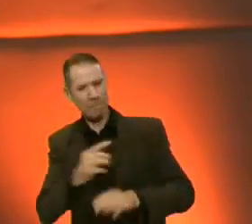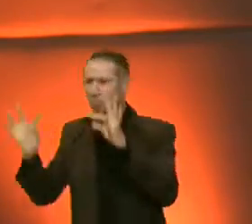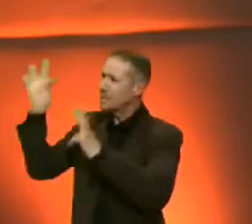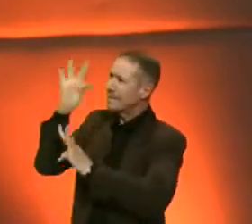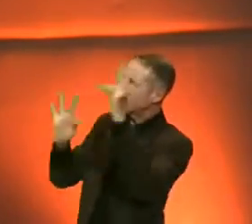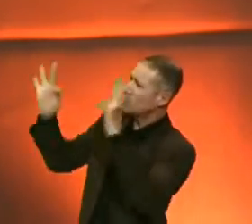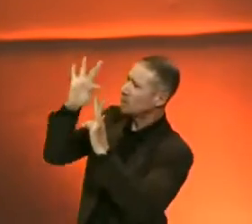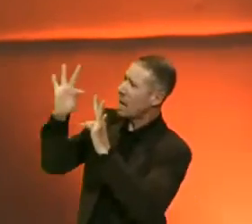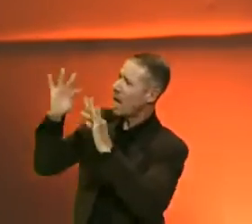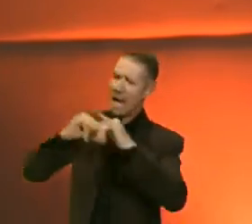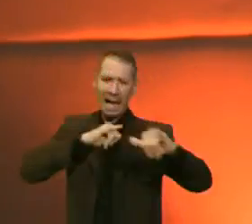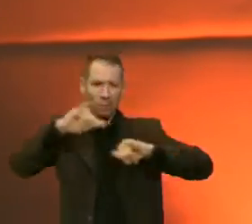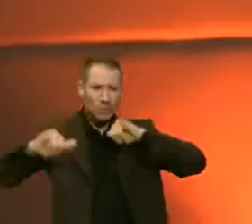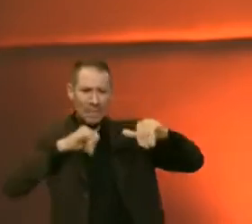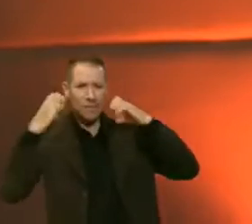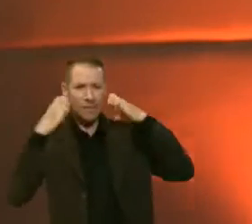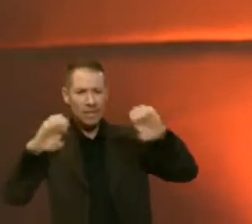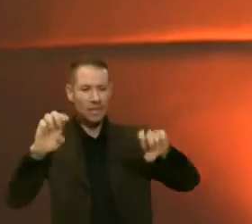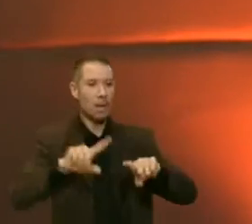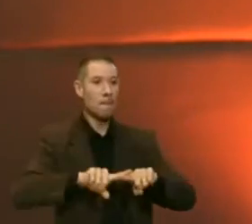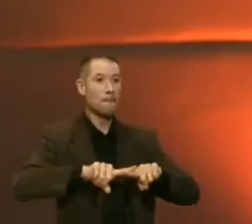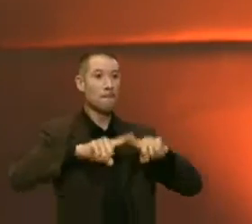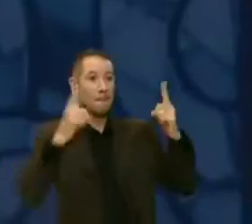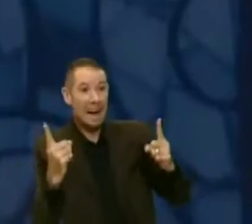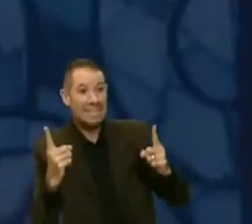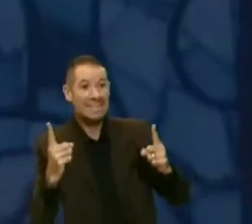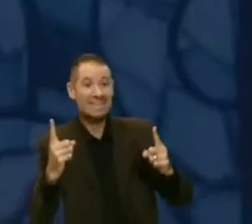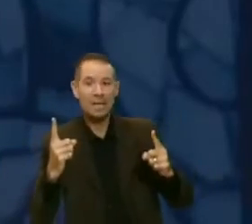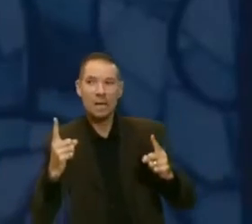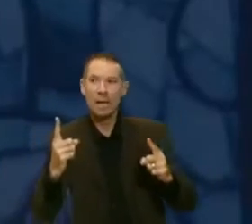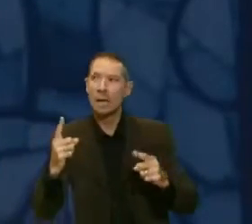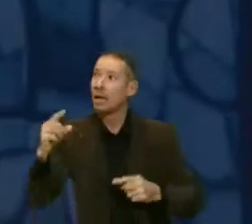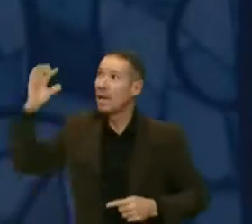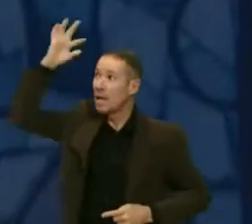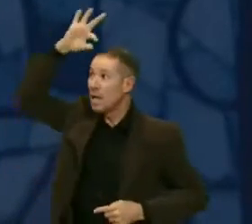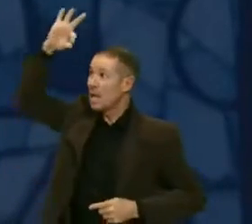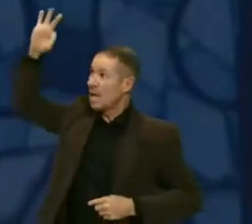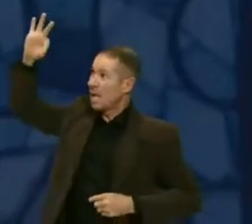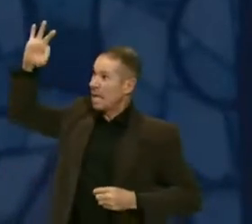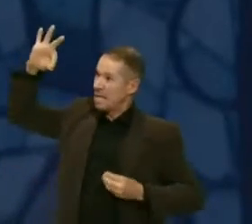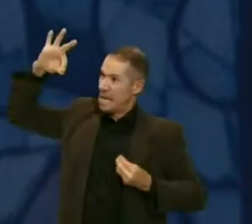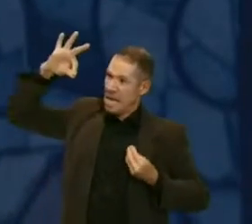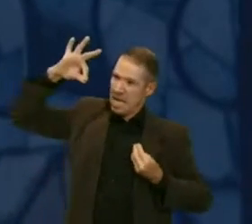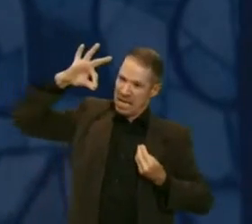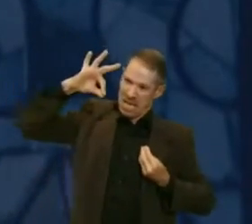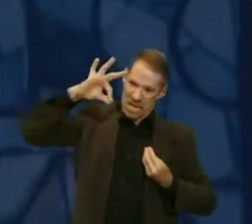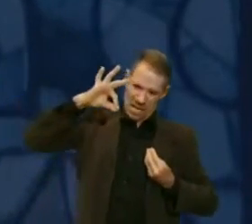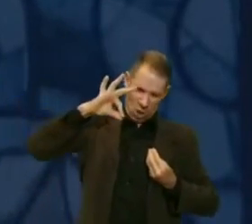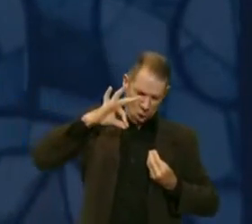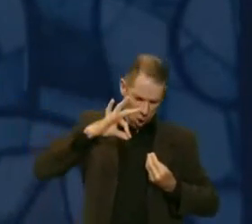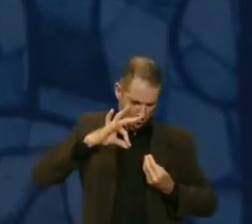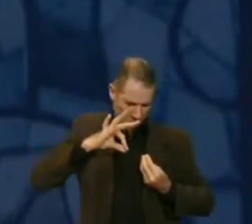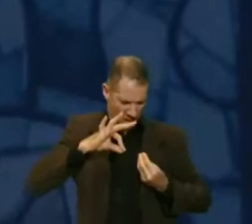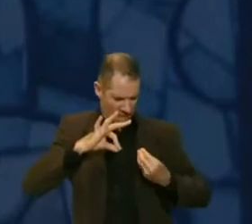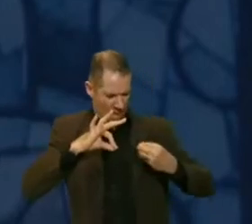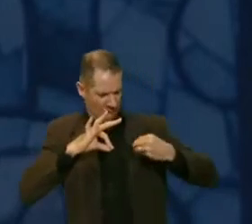testemunhar. Mas a ação de regeneração é uma obra